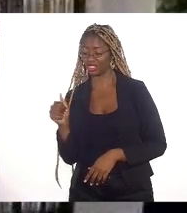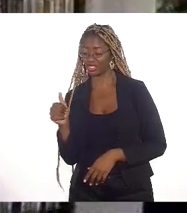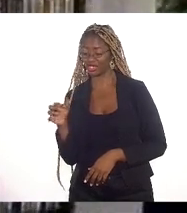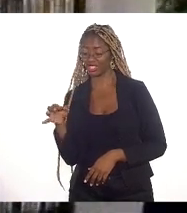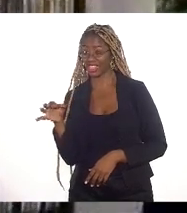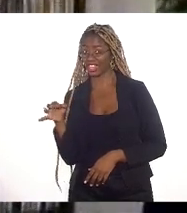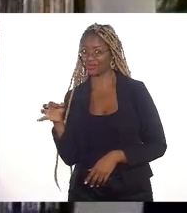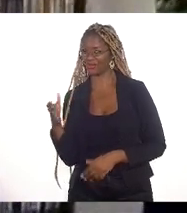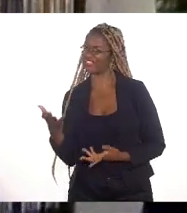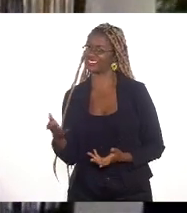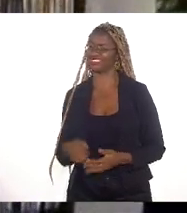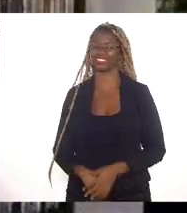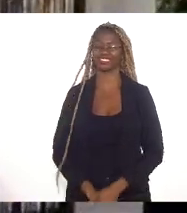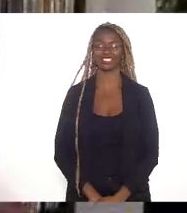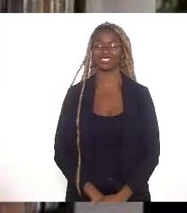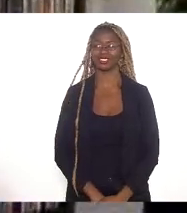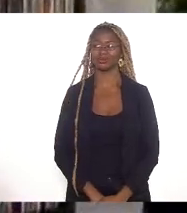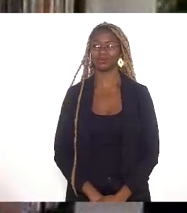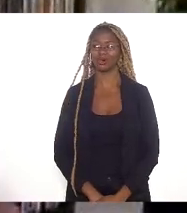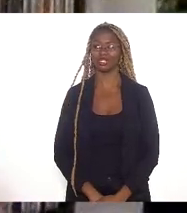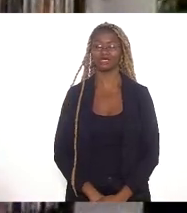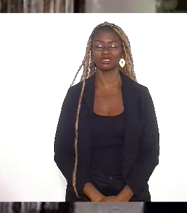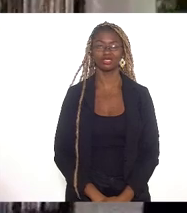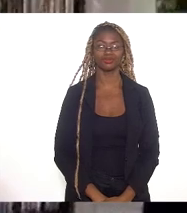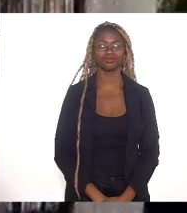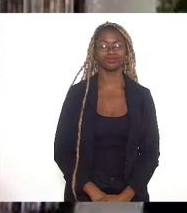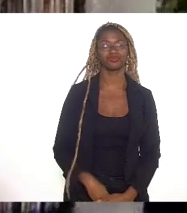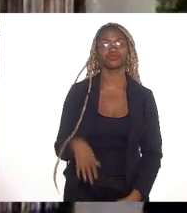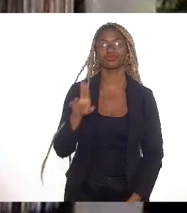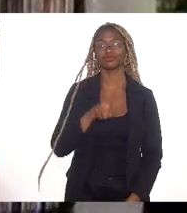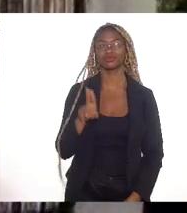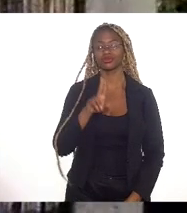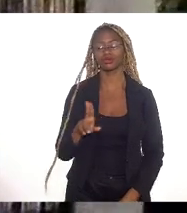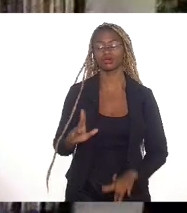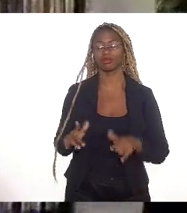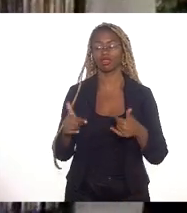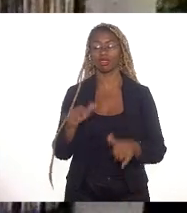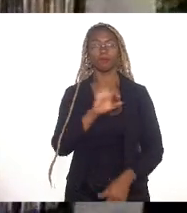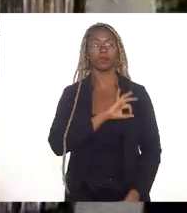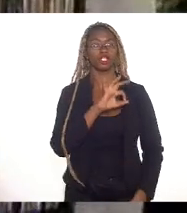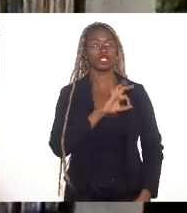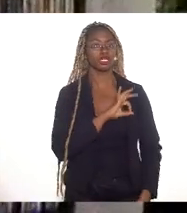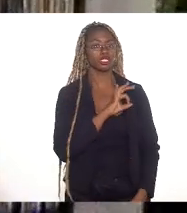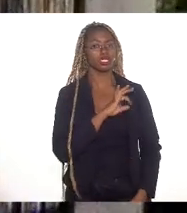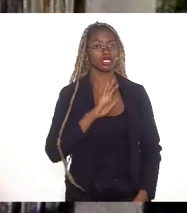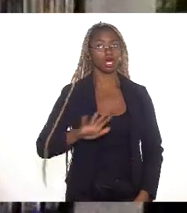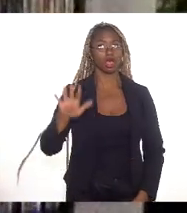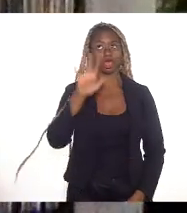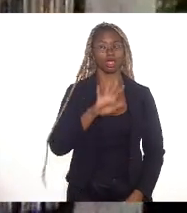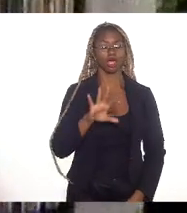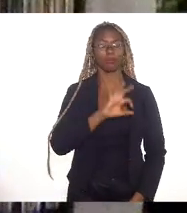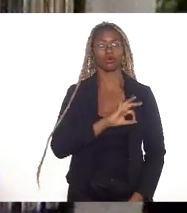R$ 2.018.475.730.11. Gasto com as operações policiais e as polícias no Estado,